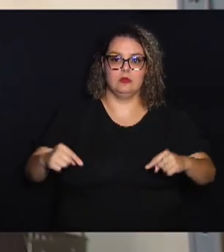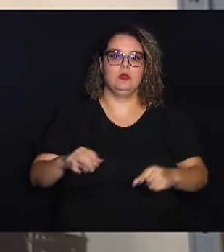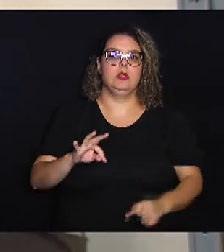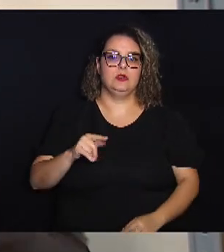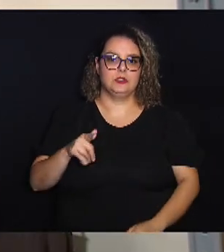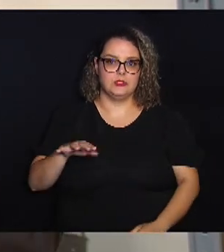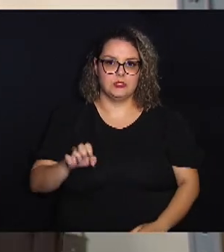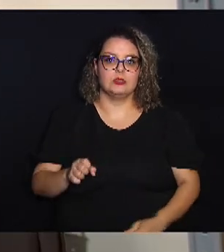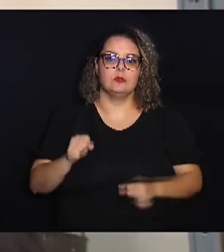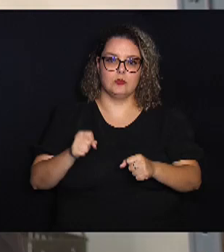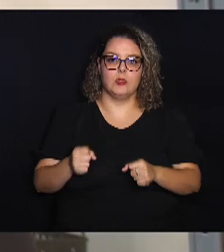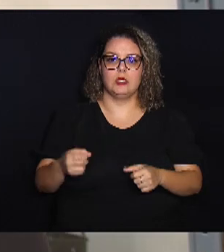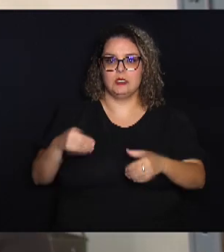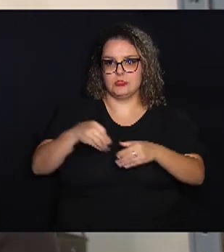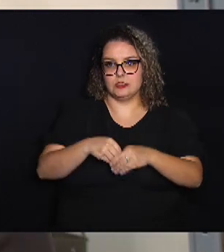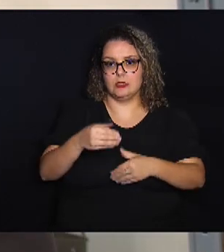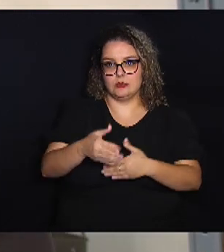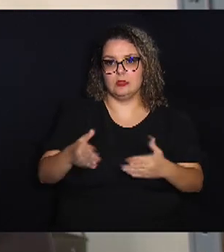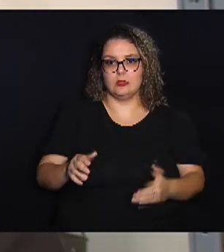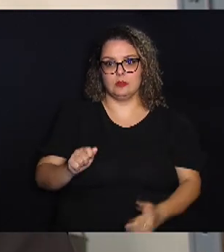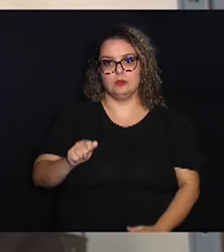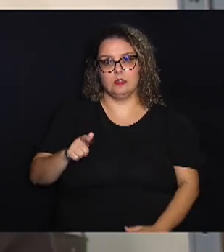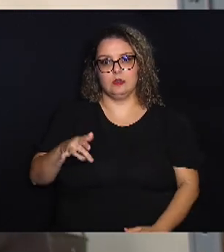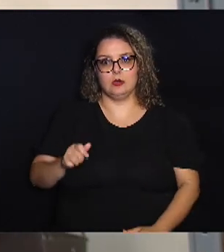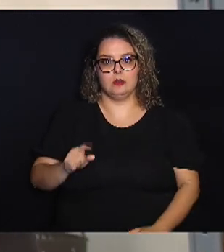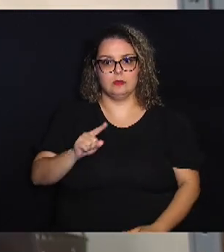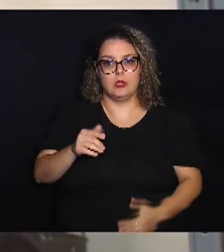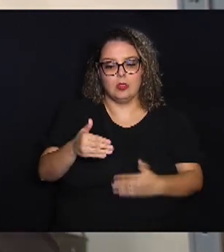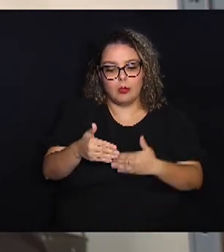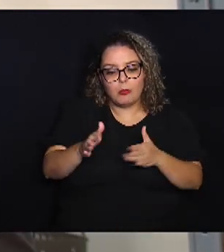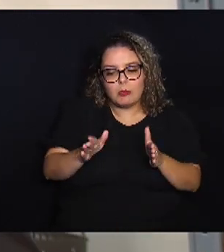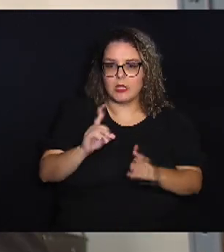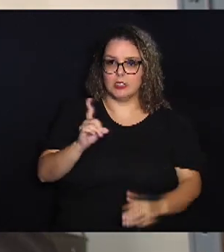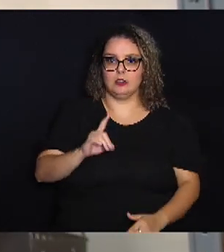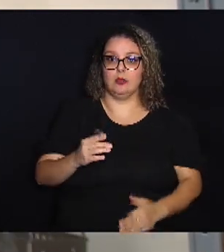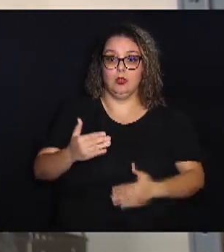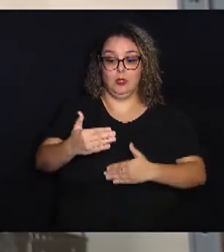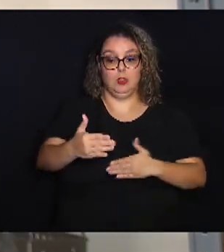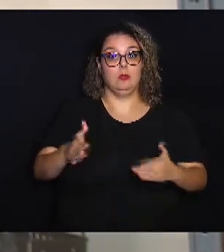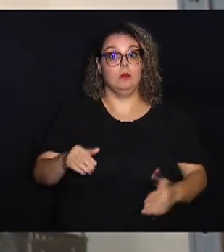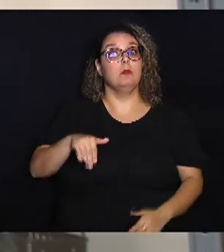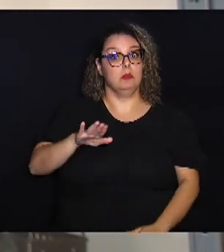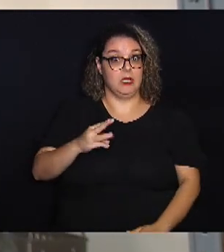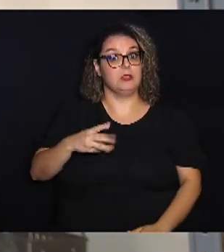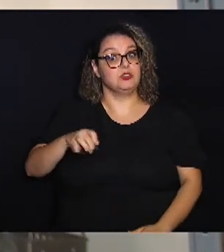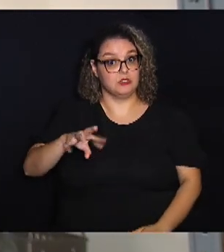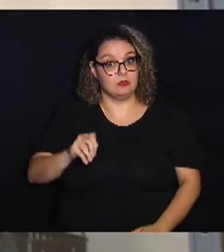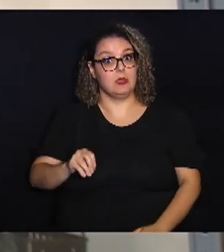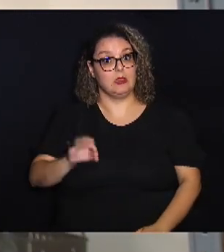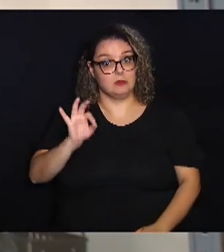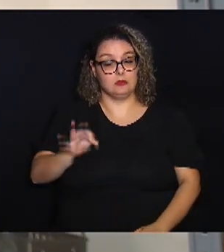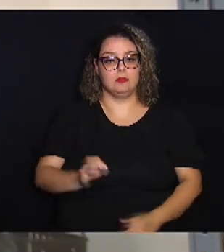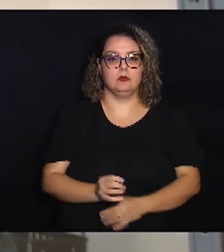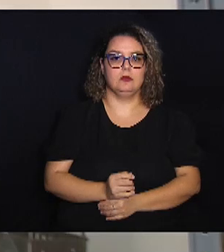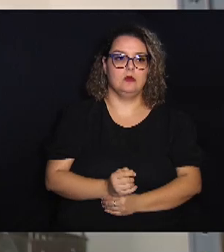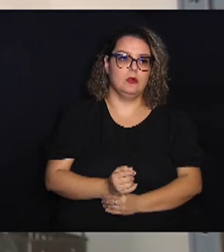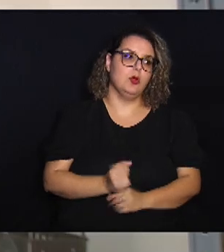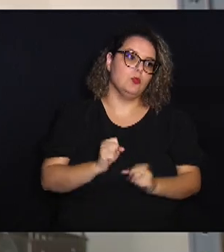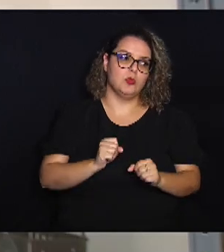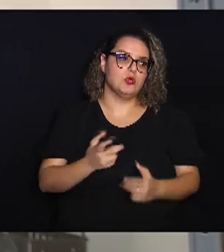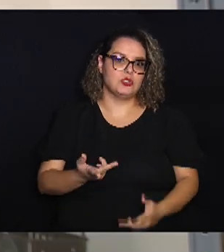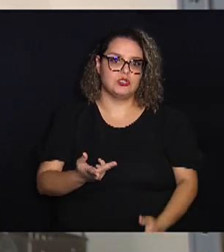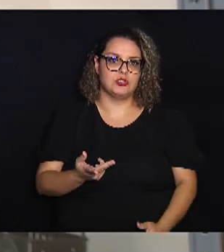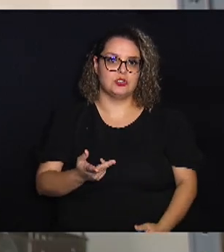pode criar ela num aquário, mas não é um aquarinho. É um aquarião aí que eu tô falando de mais de metro, literalmente. Poderia colocar, por exemplo, em